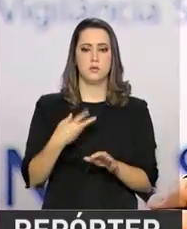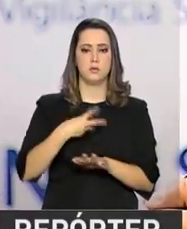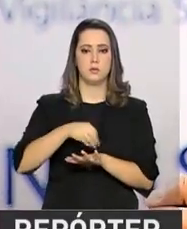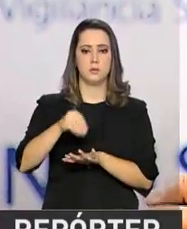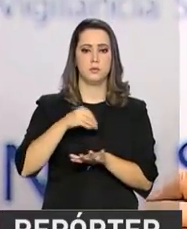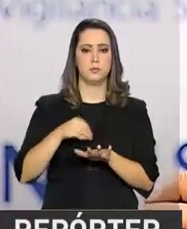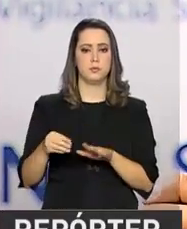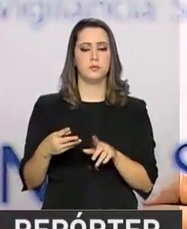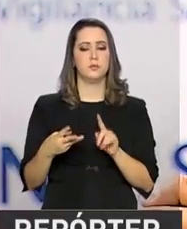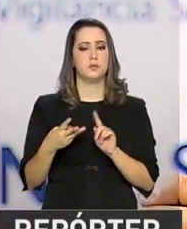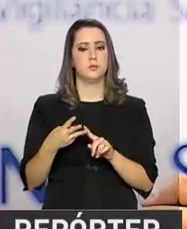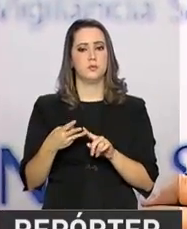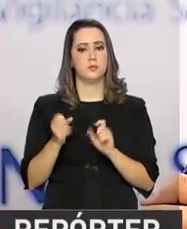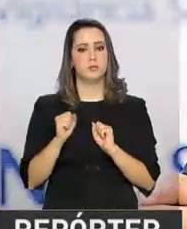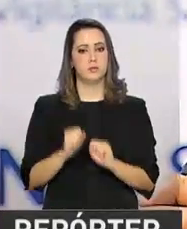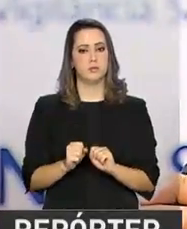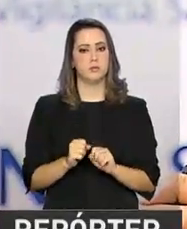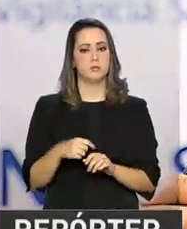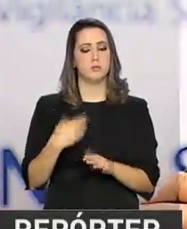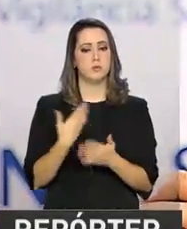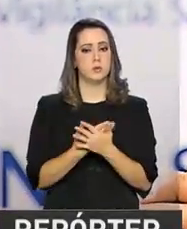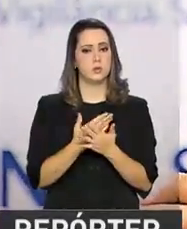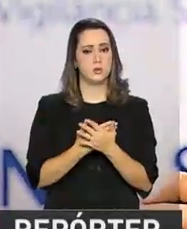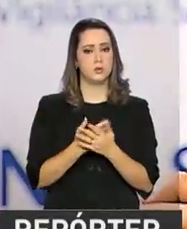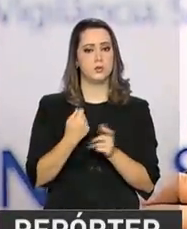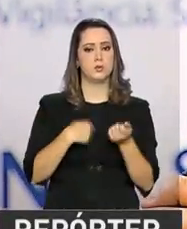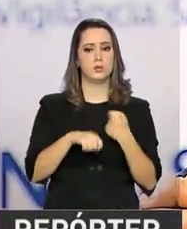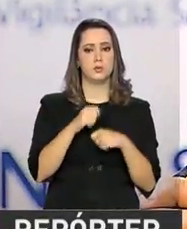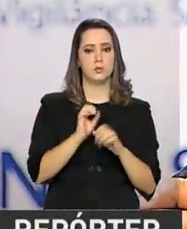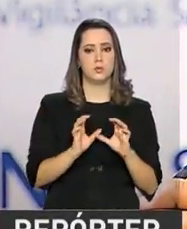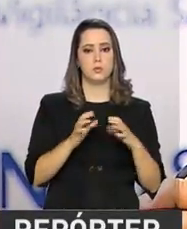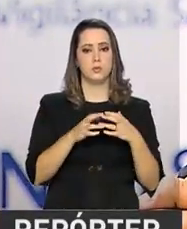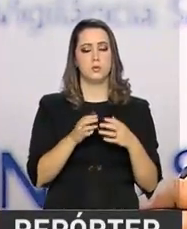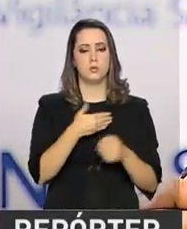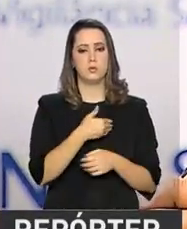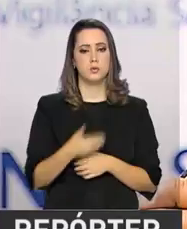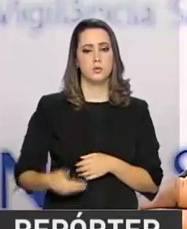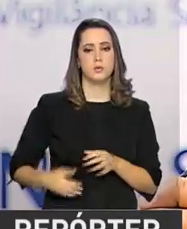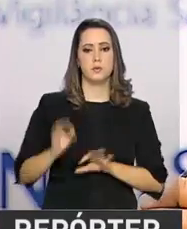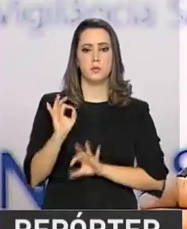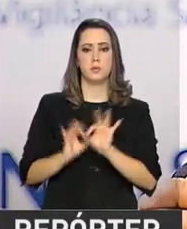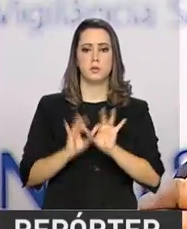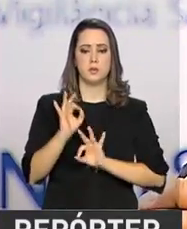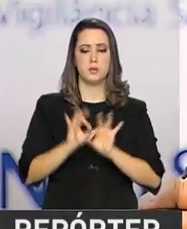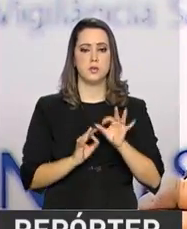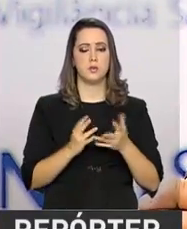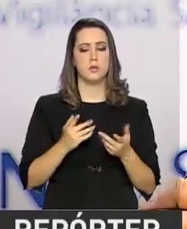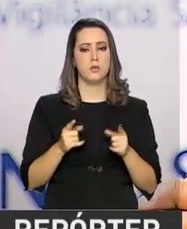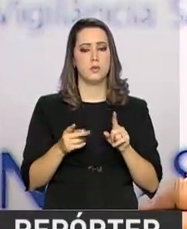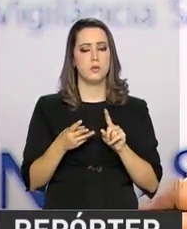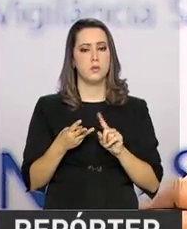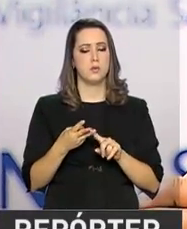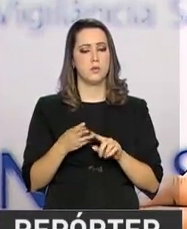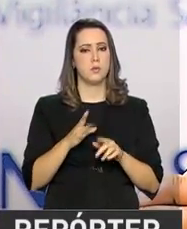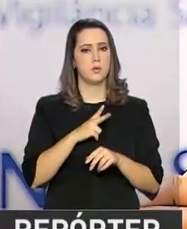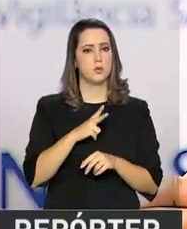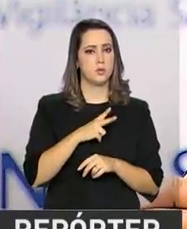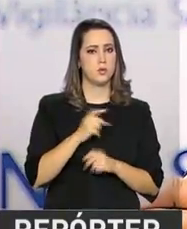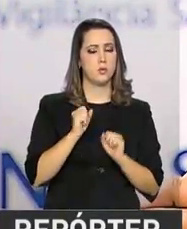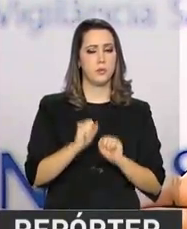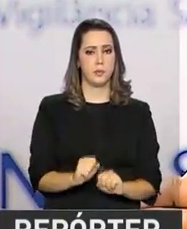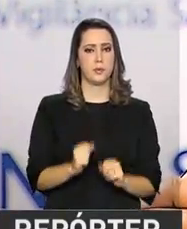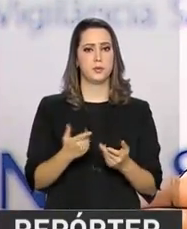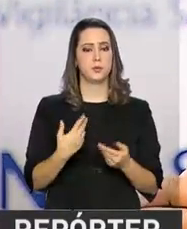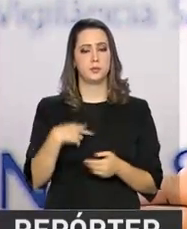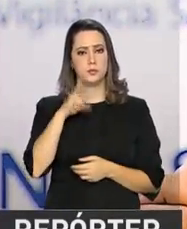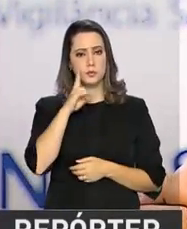informações ele permite com que estudiosos economistas órgãos do governo de planejamento é órgão os privados consigam